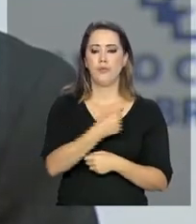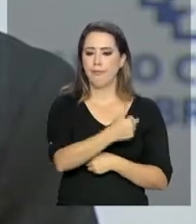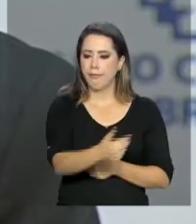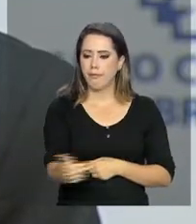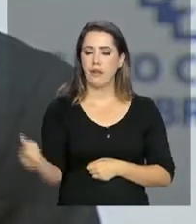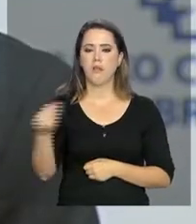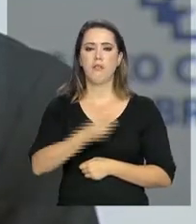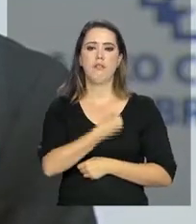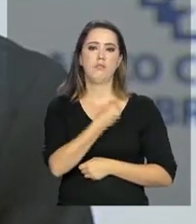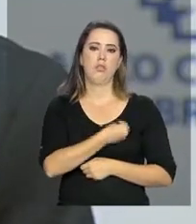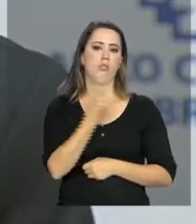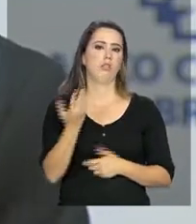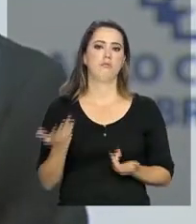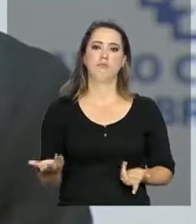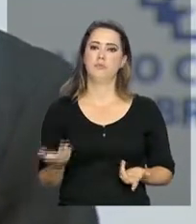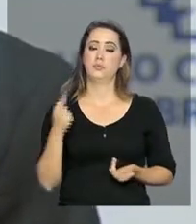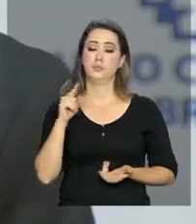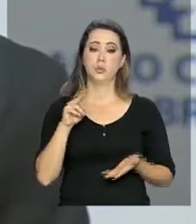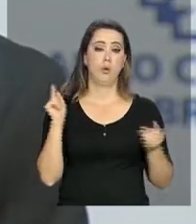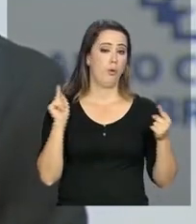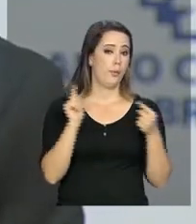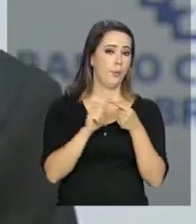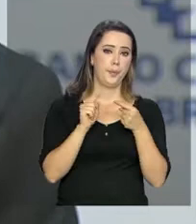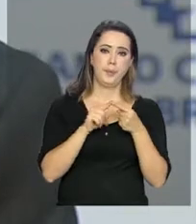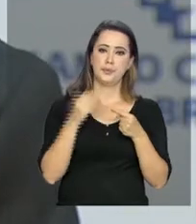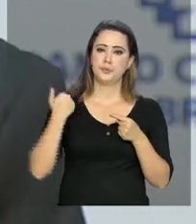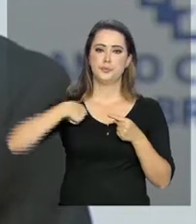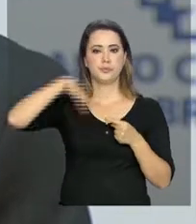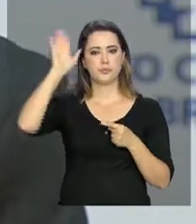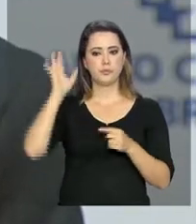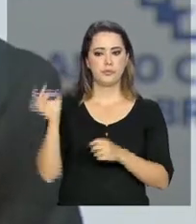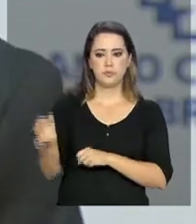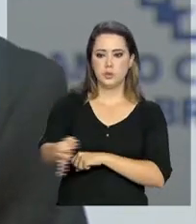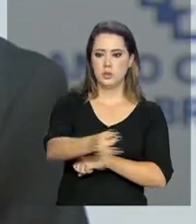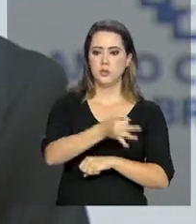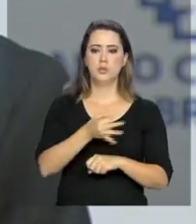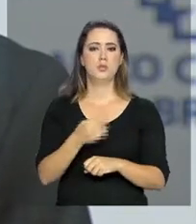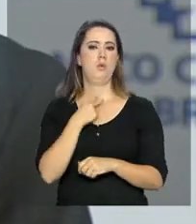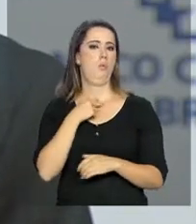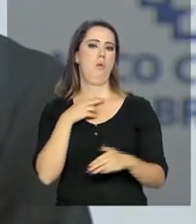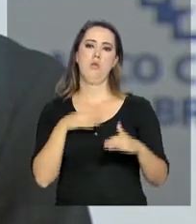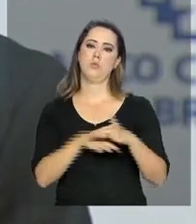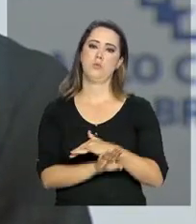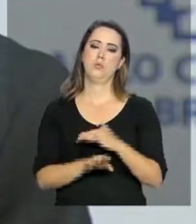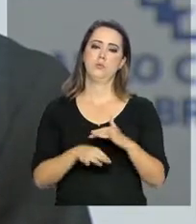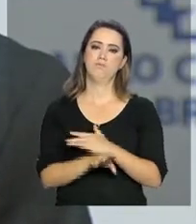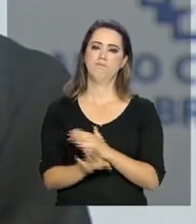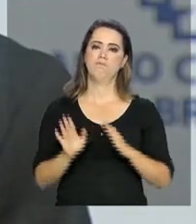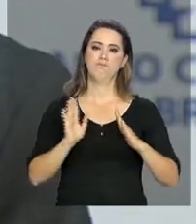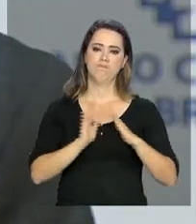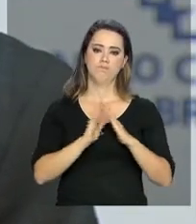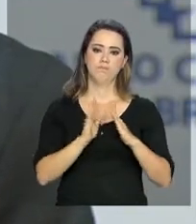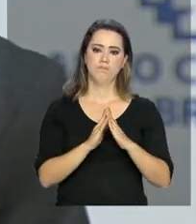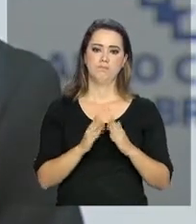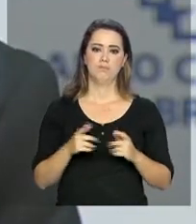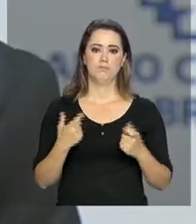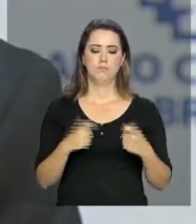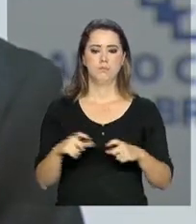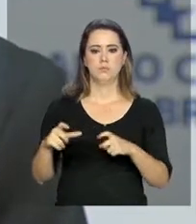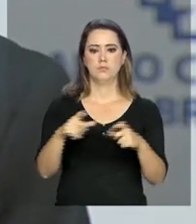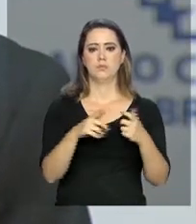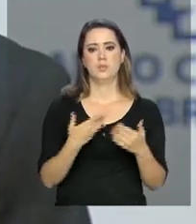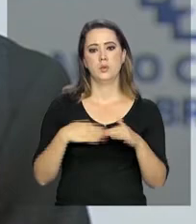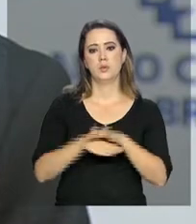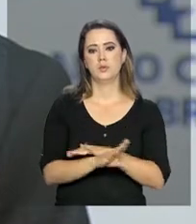então o objetivo dessa moeda que ela circule o máximo possível evitar que as pessoas guardem essas moedas e em gavetas e